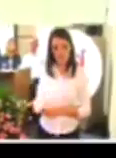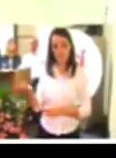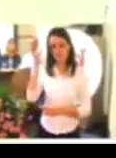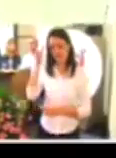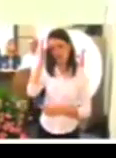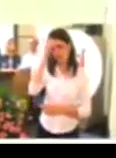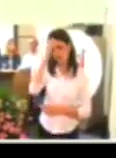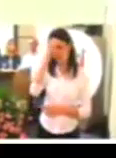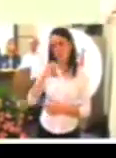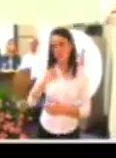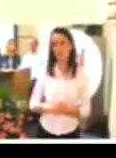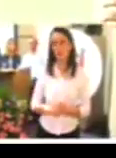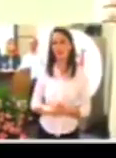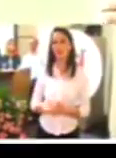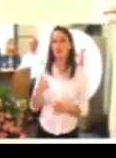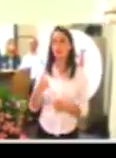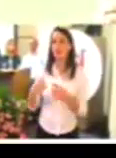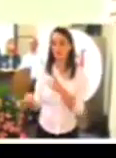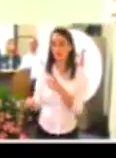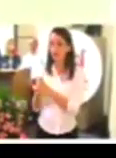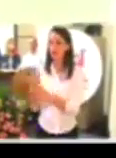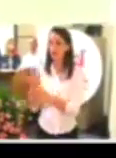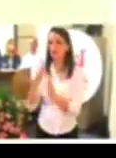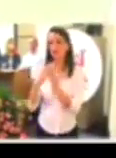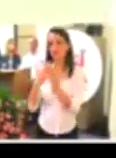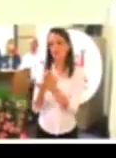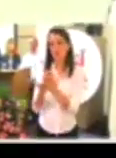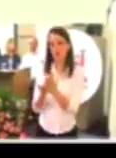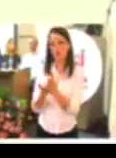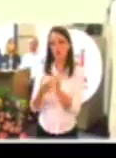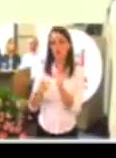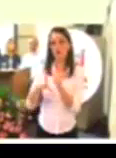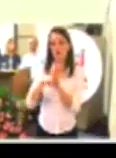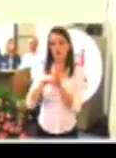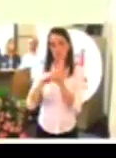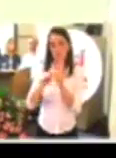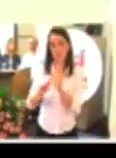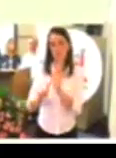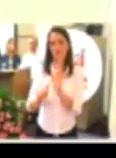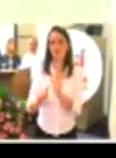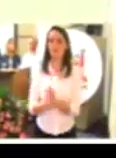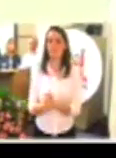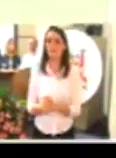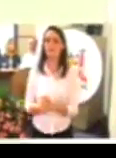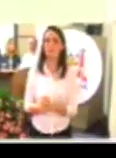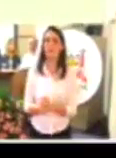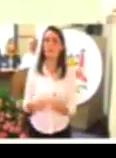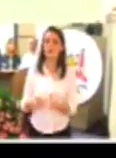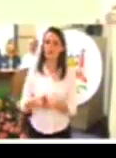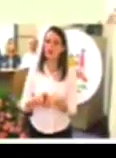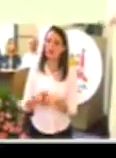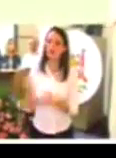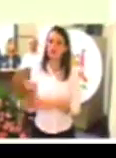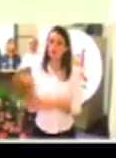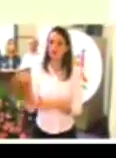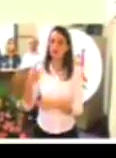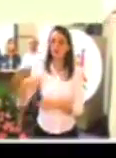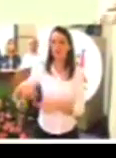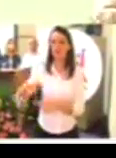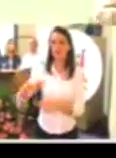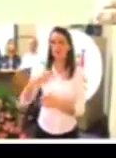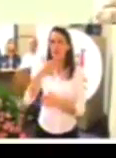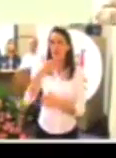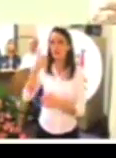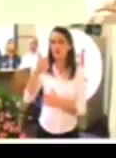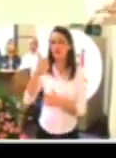vereadores da cidade de Criciúma, pela iniciativa. A iniciativa que promove, com certeza,